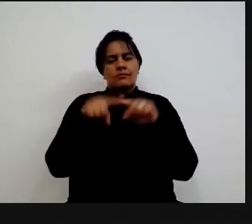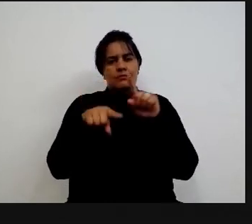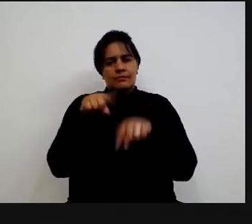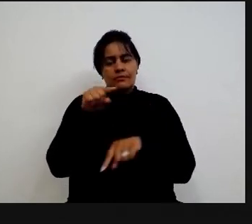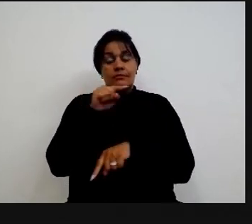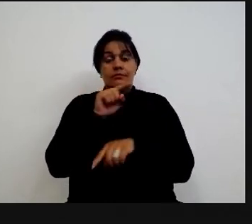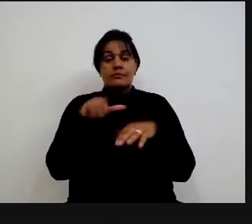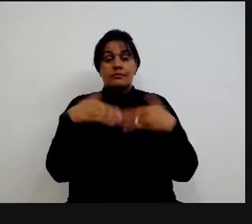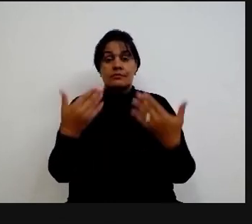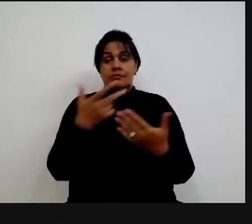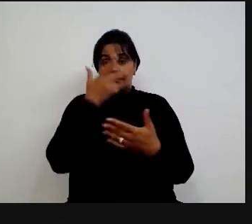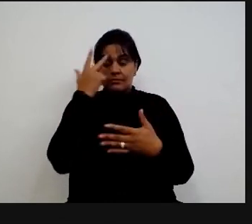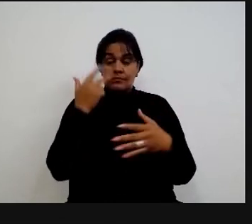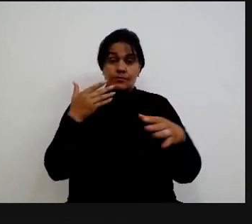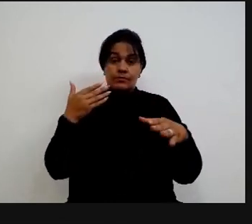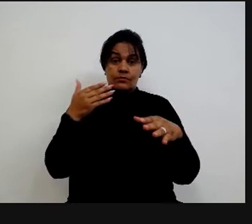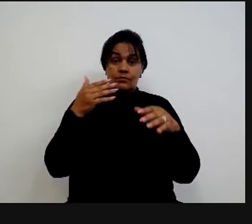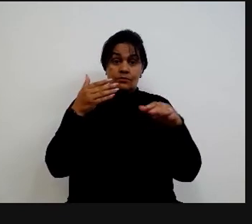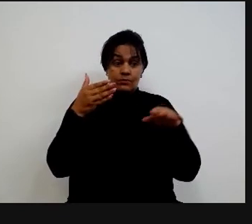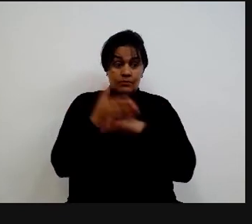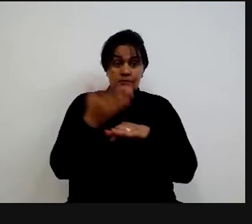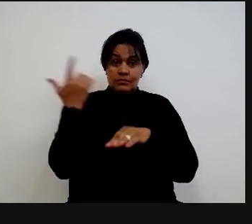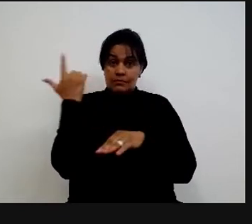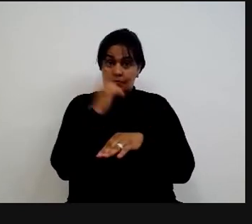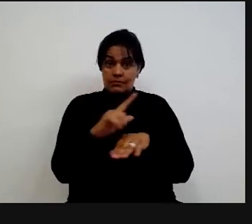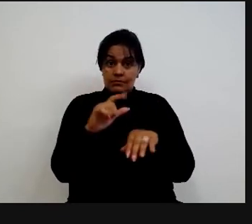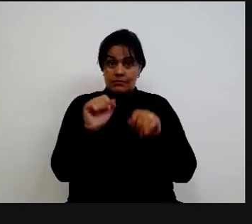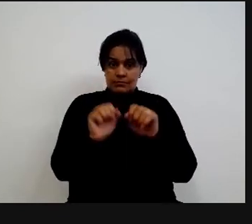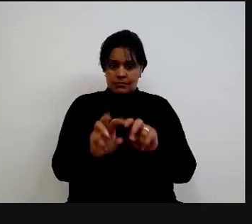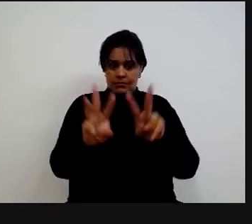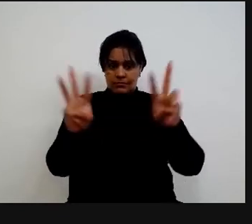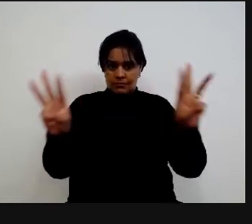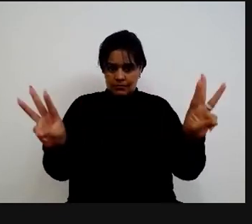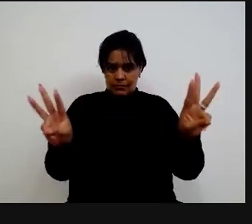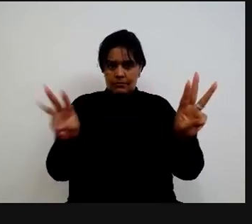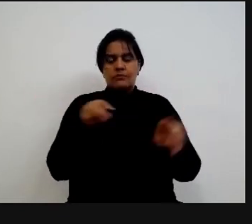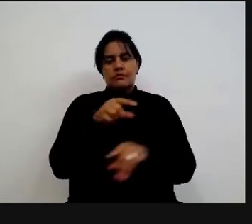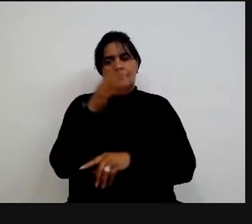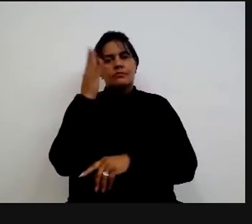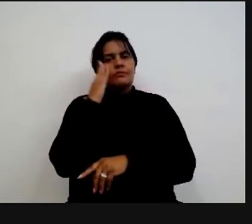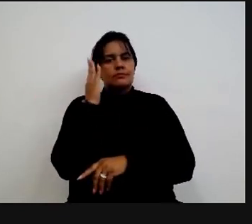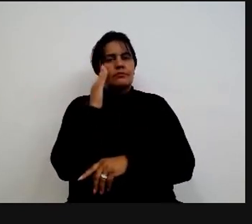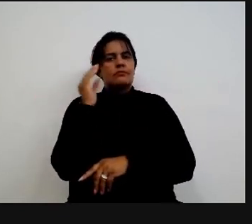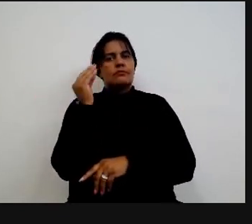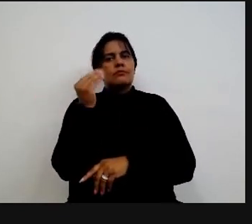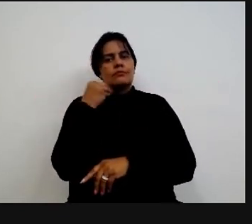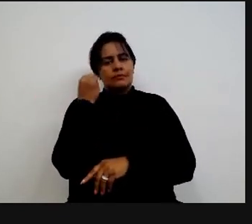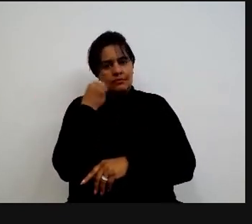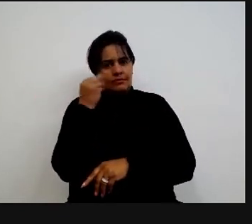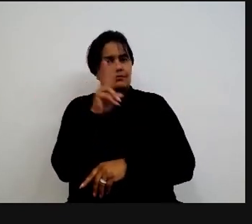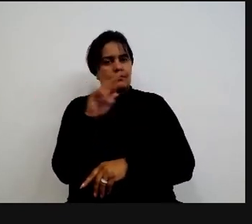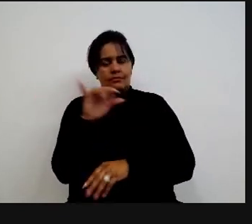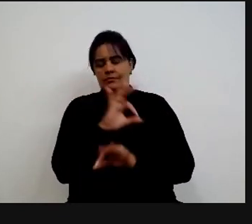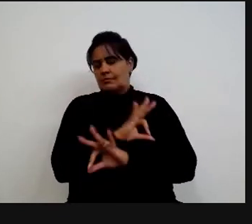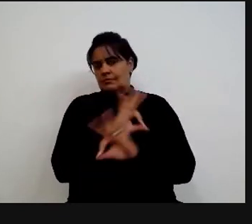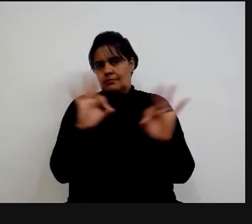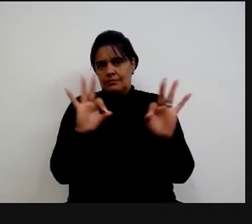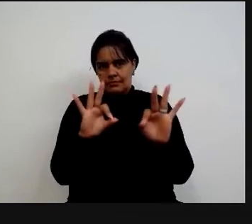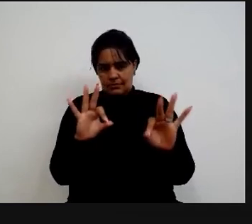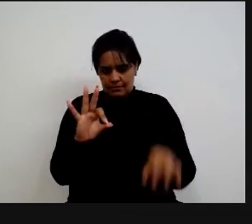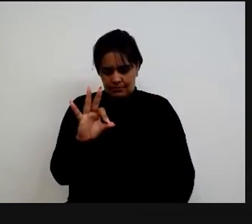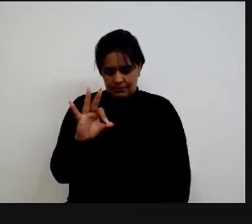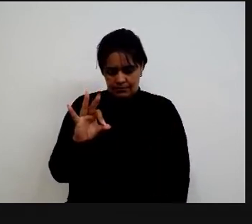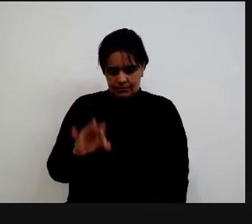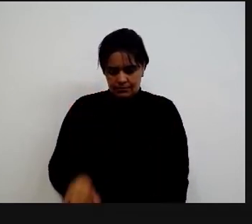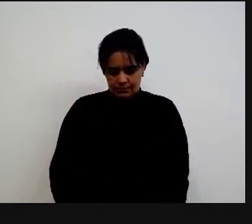ele entre no portal, ele sempre saiba que a experiência dele vai ser única, né? A gente está nesse mundo aí,